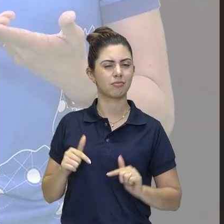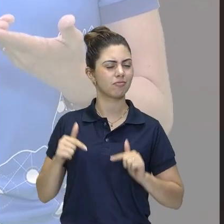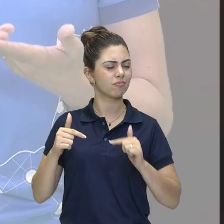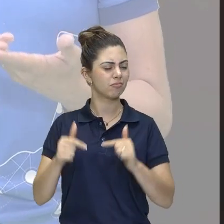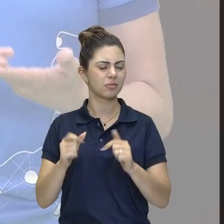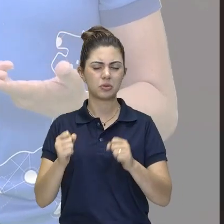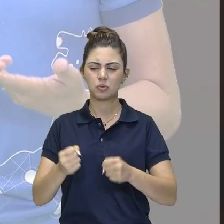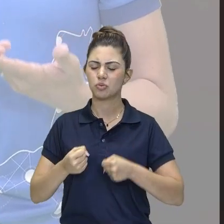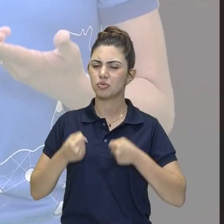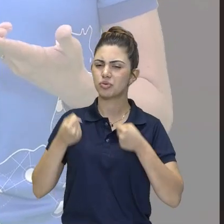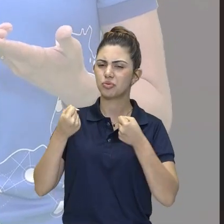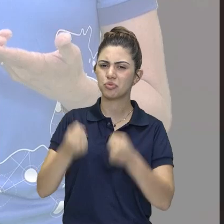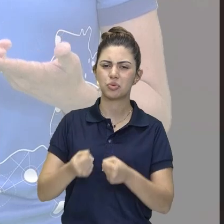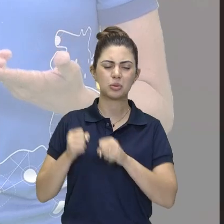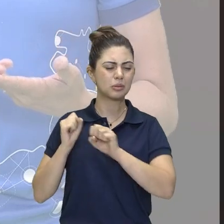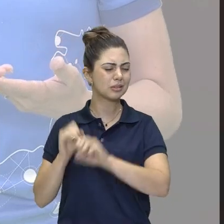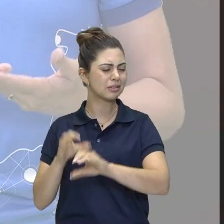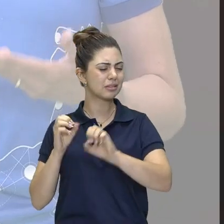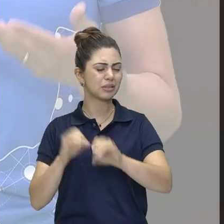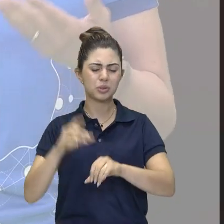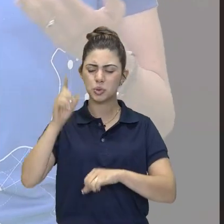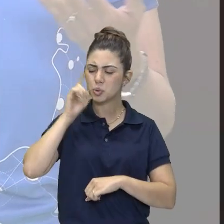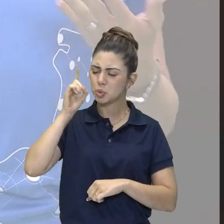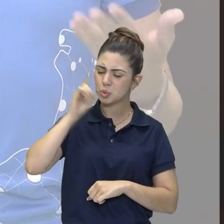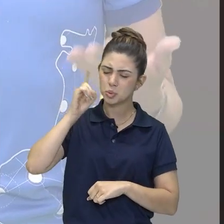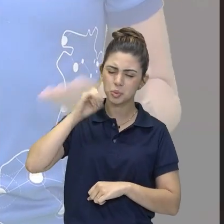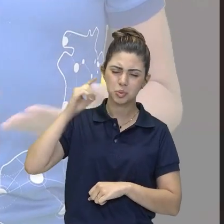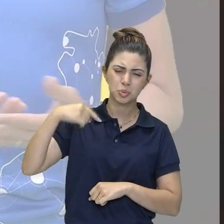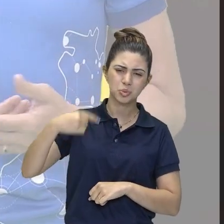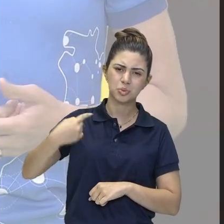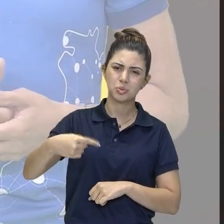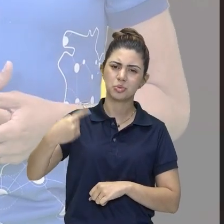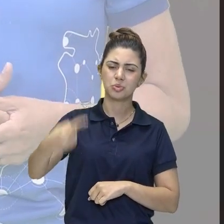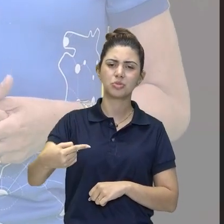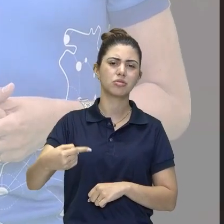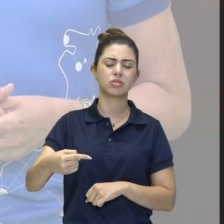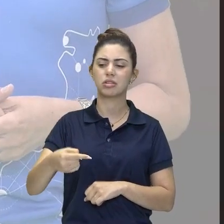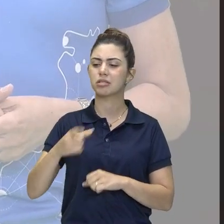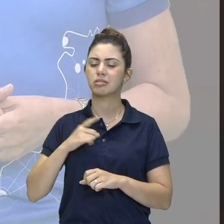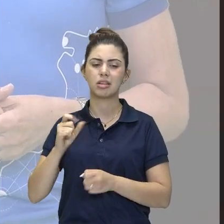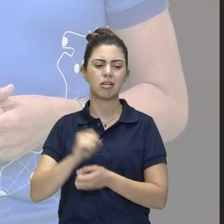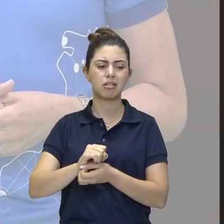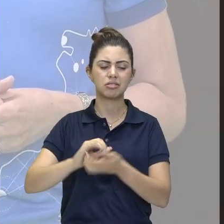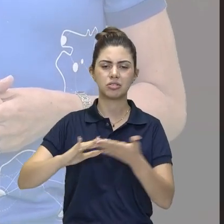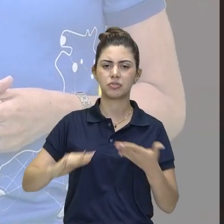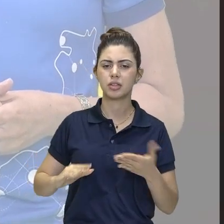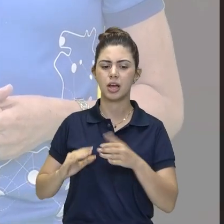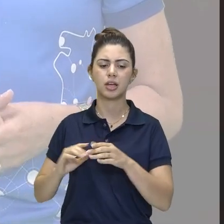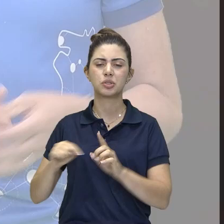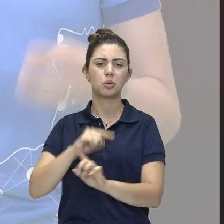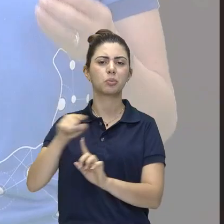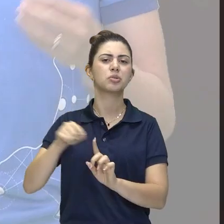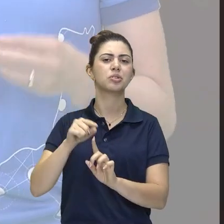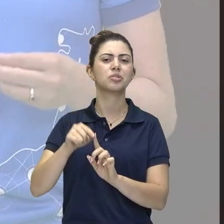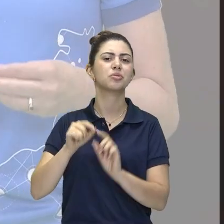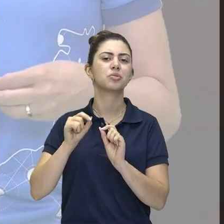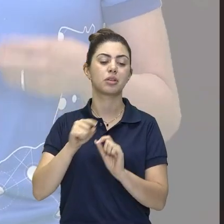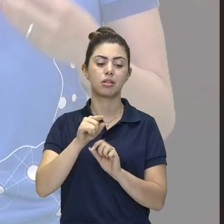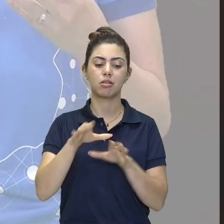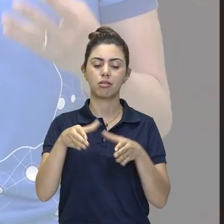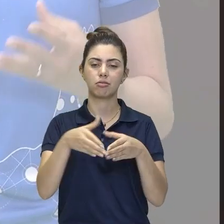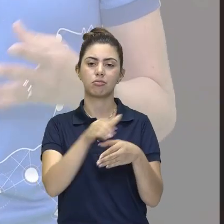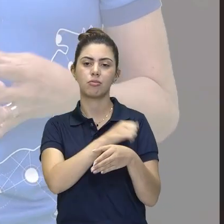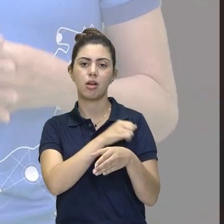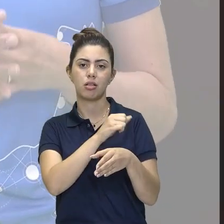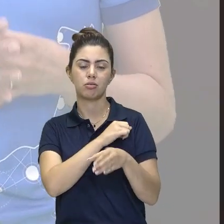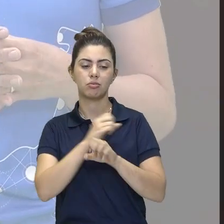sempre, diariamente, cotidianamente, em todas as suas atividades, para formar esse indivíduo, que sou eu,